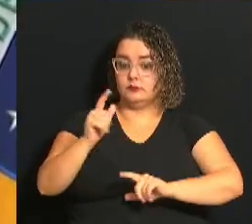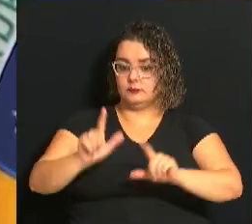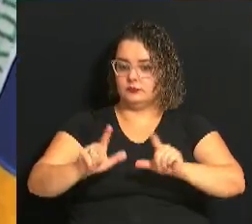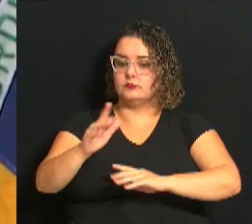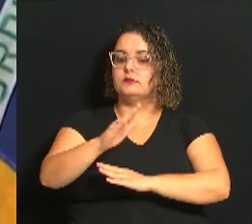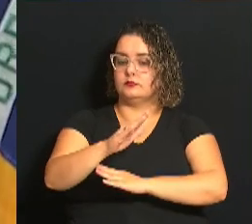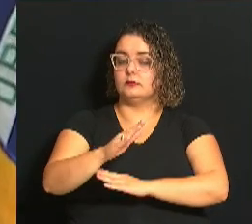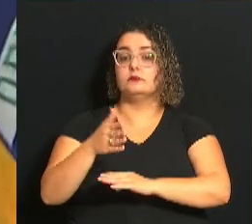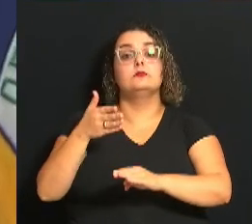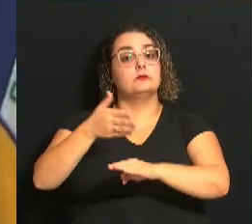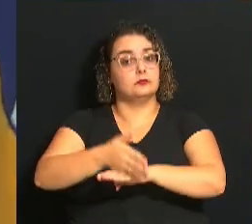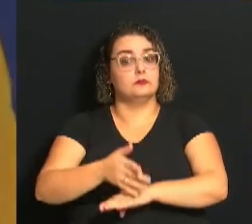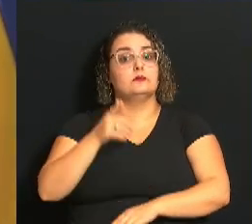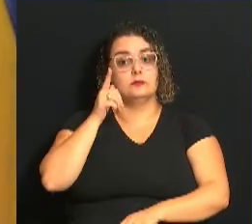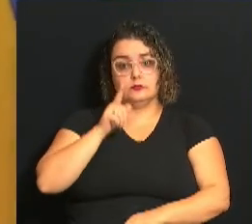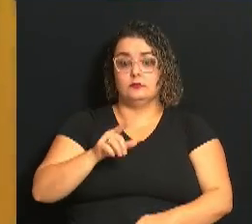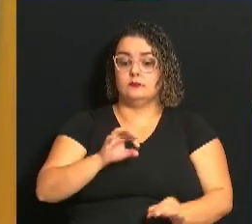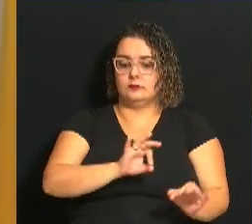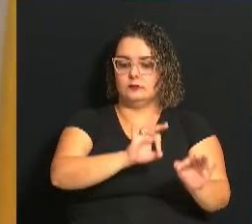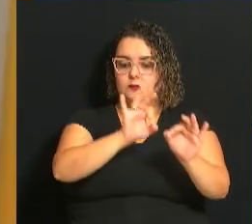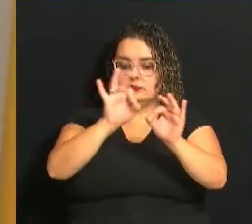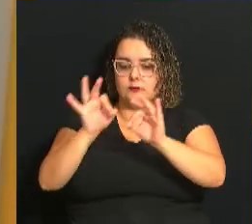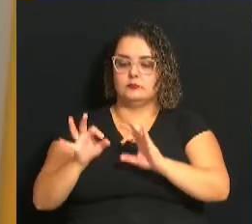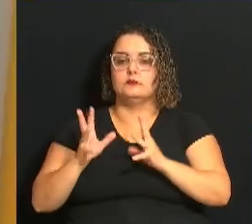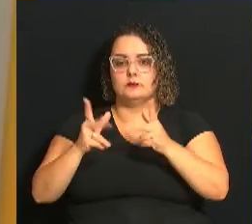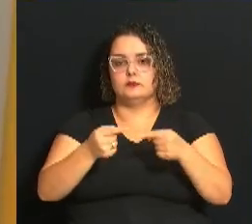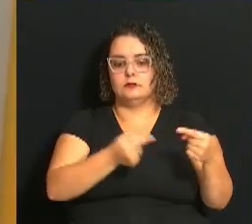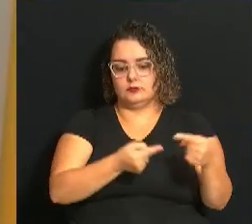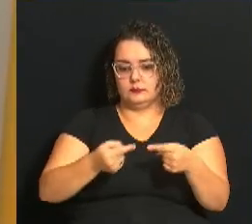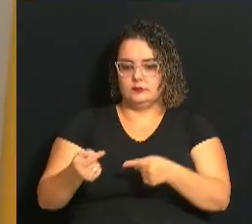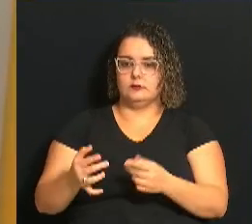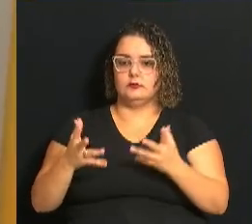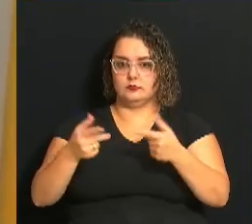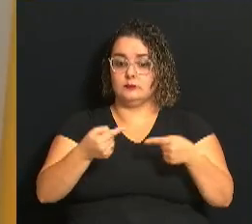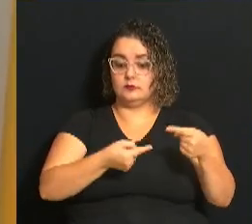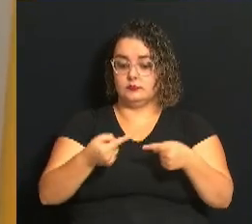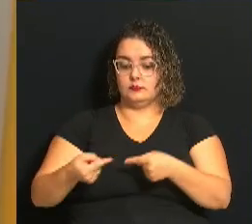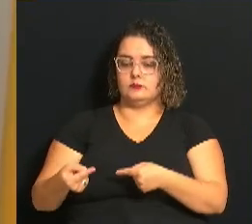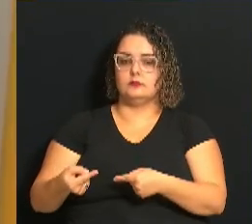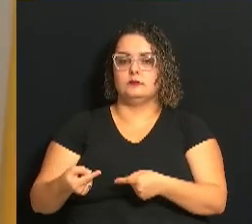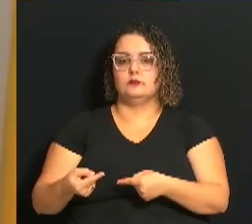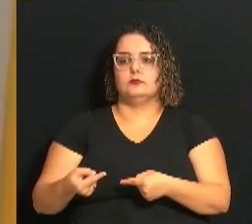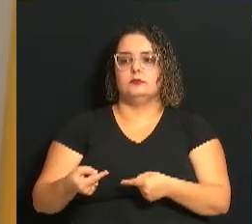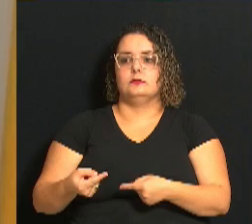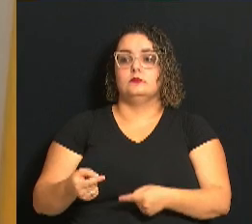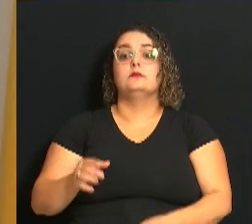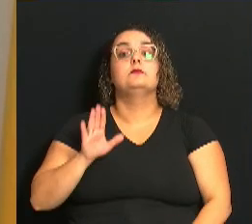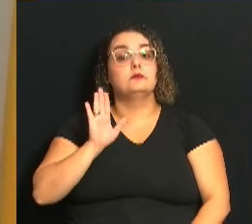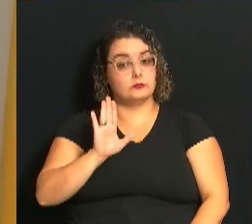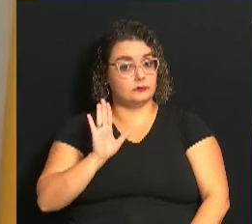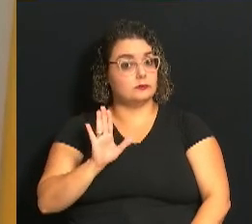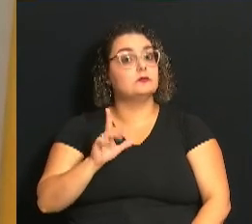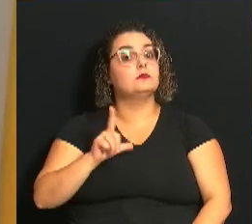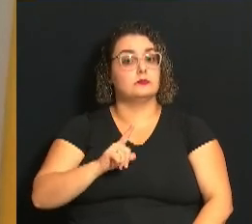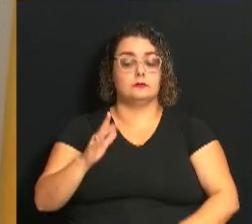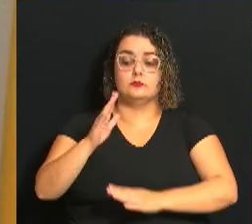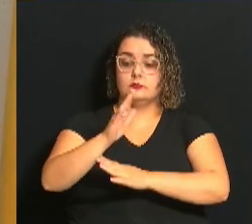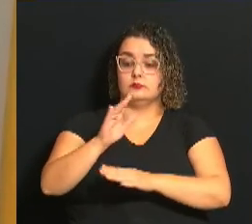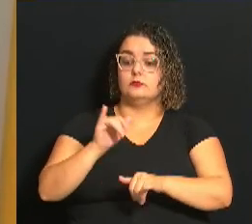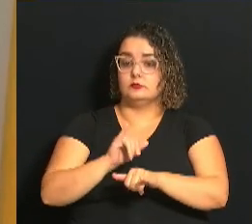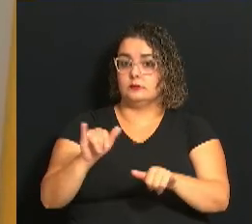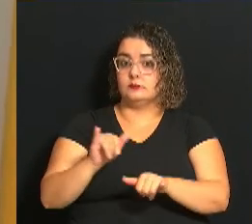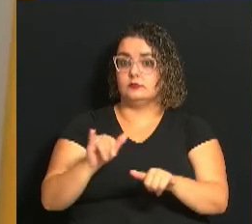só entrar lá que você consegue rever toda a discussão e todo o debate. Lembrando que daqui a pouquinho tem o jornal Câmara